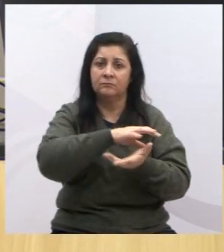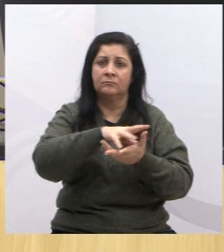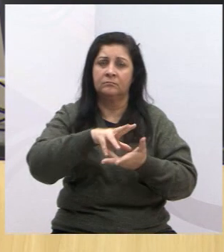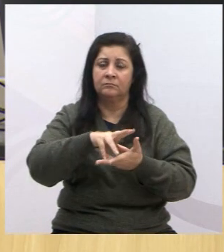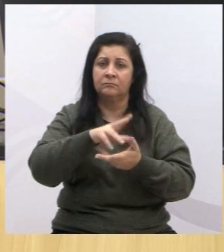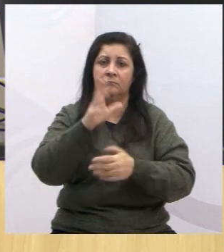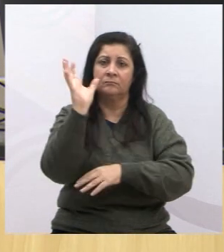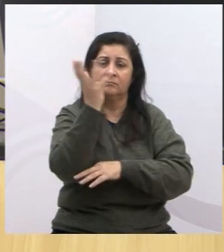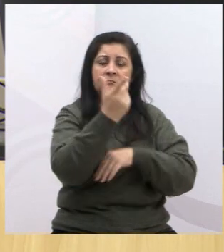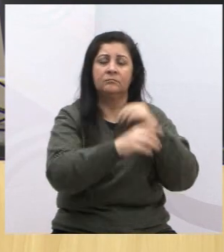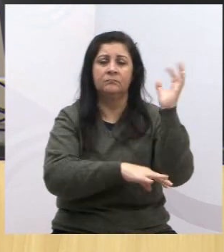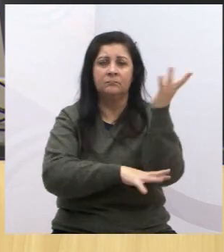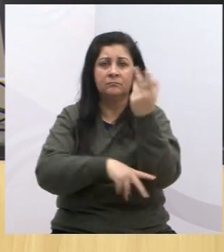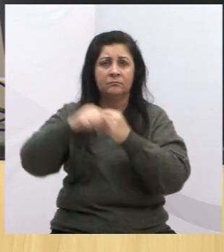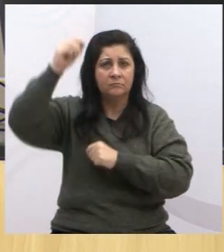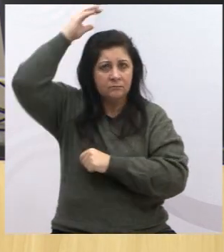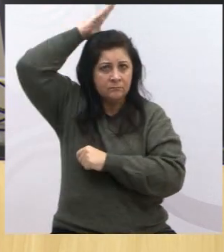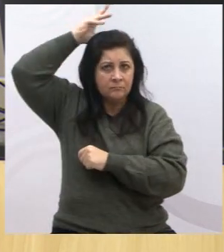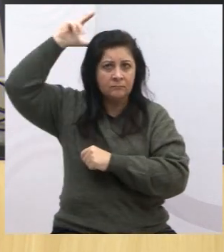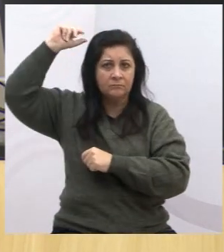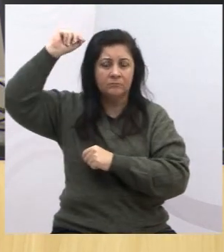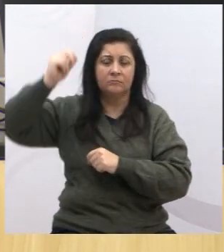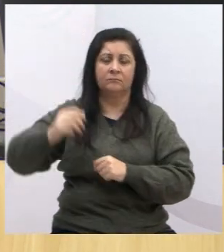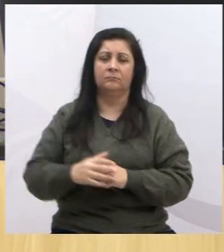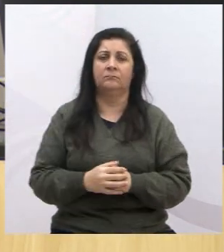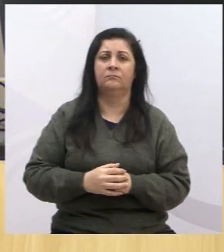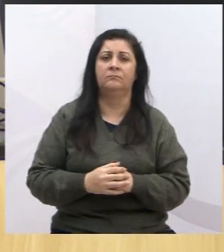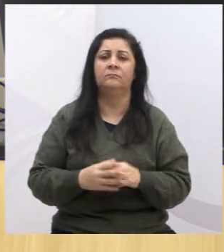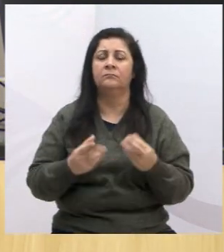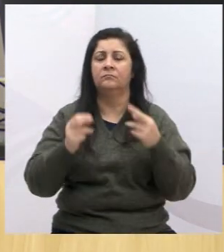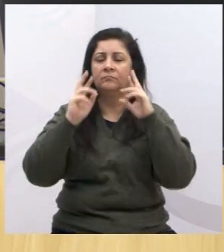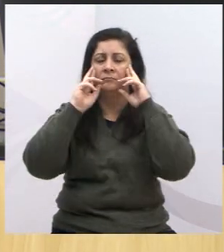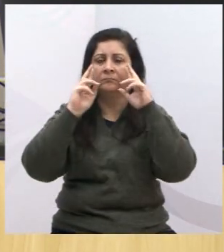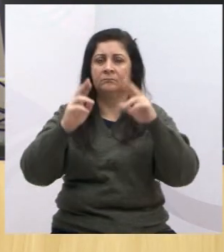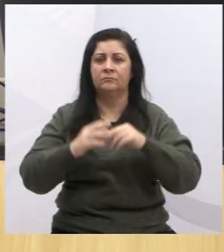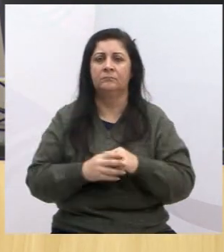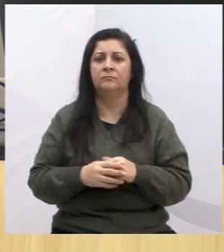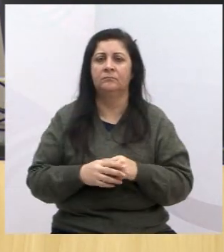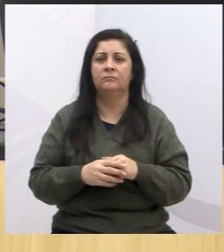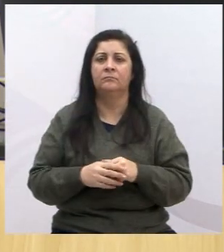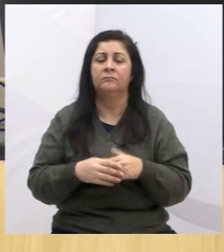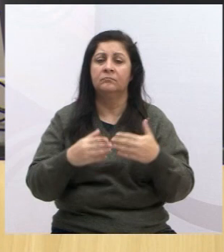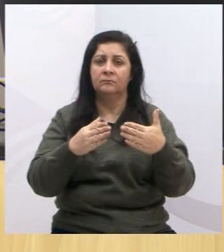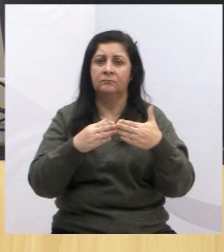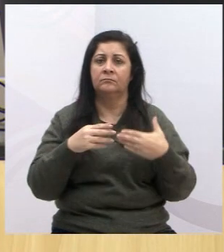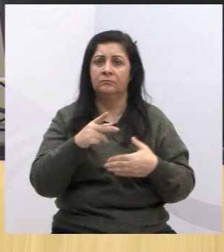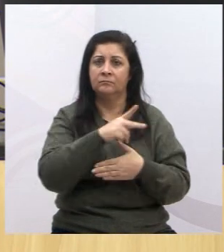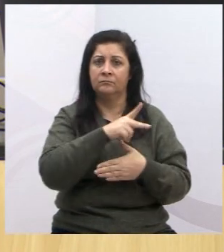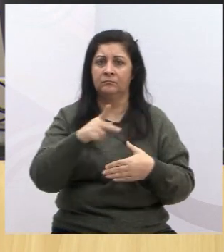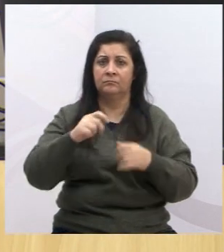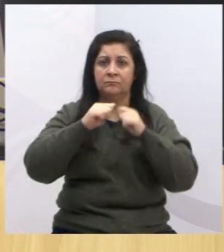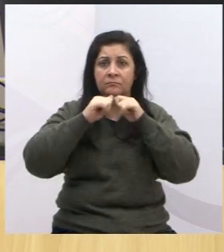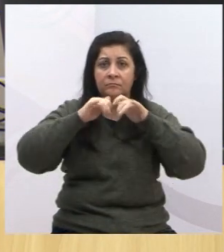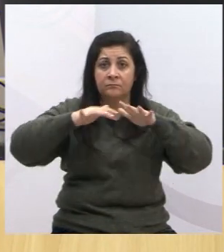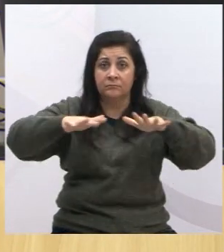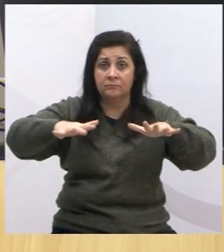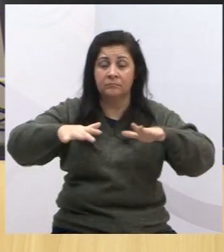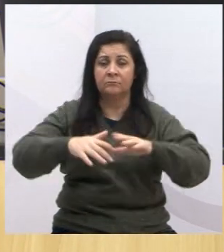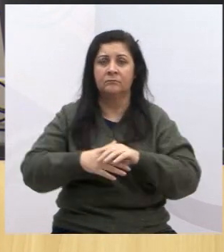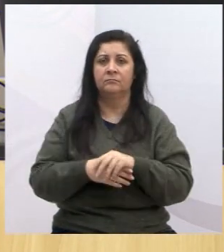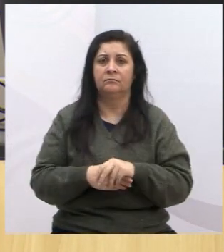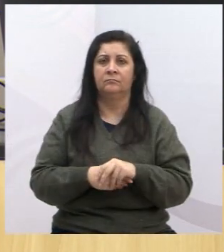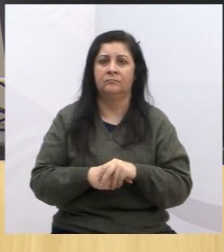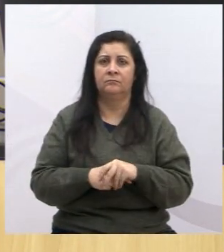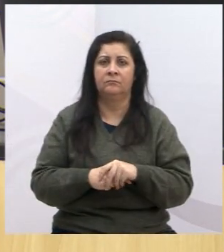um dos biomas mais antigos do Brasil. Feito esse registro, respeitosamente, requeremos a presença dessa casa que seja adotada as providências